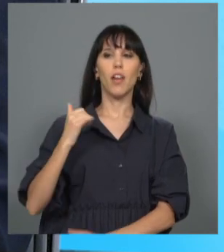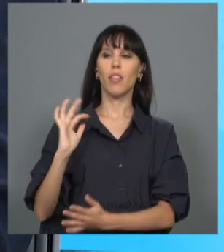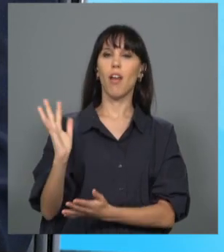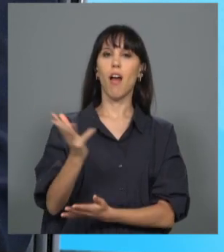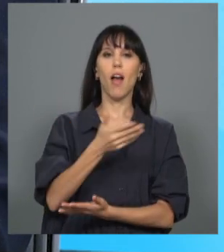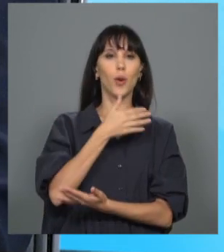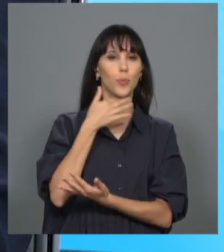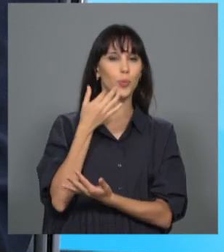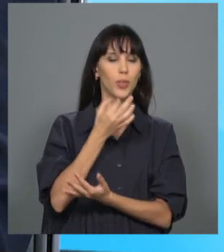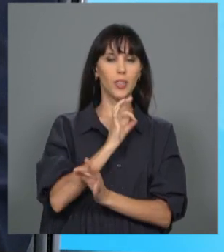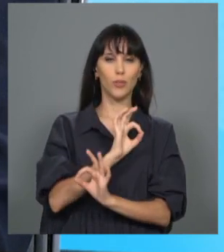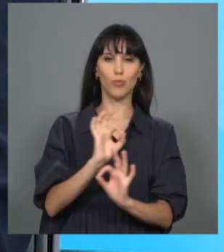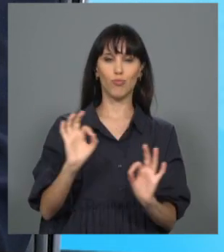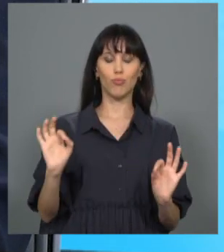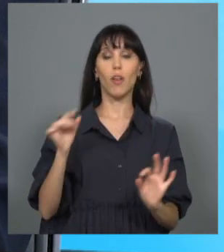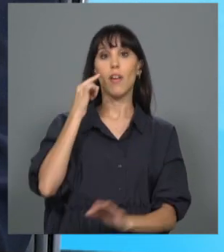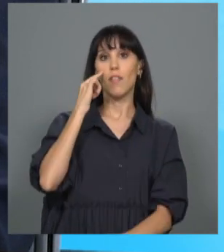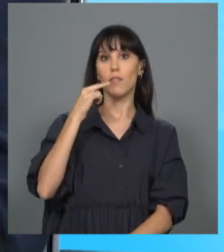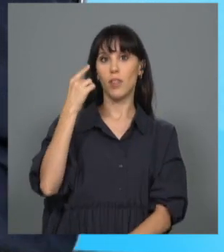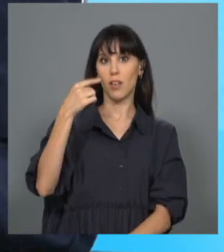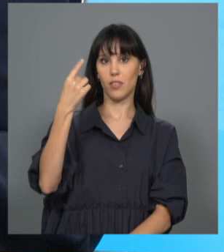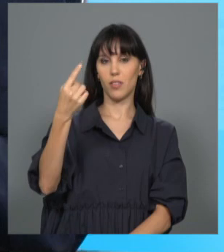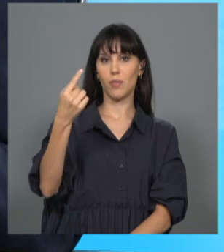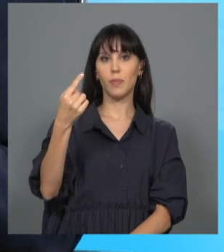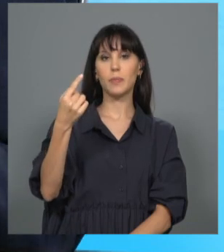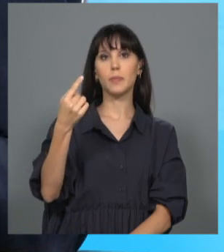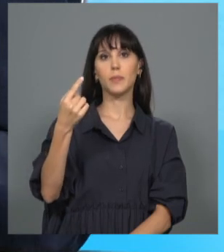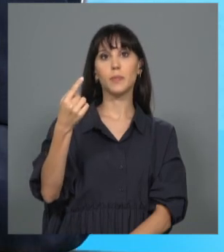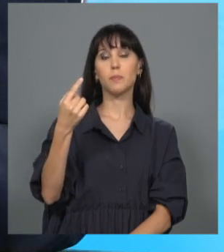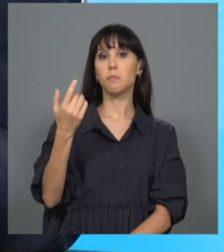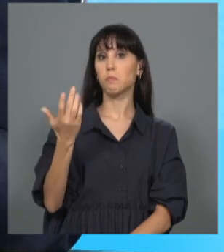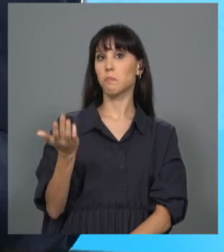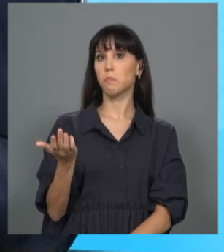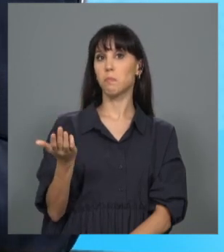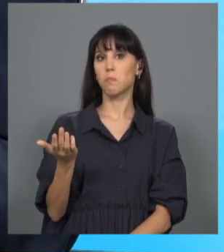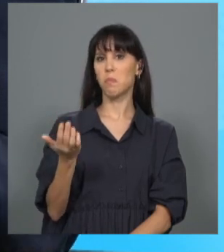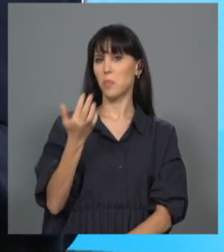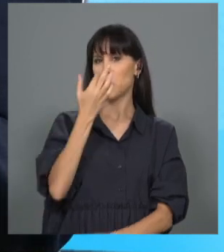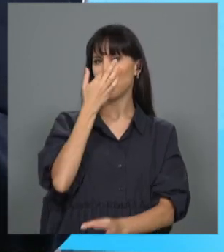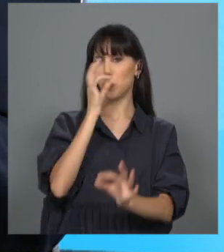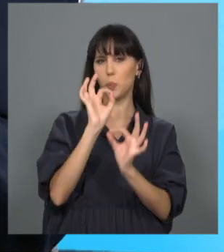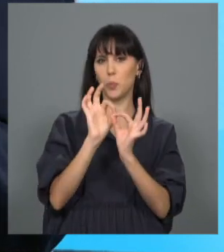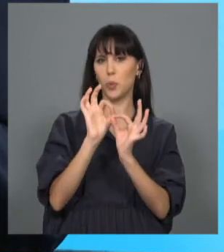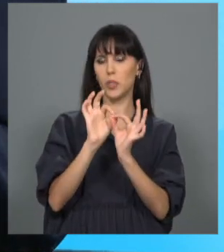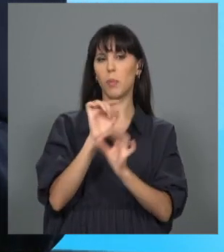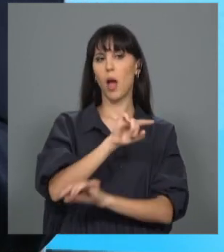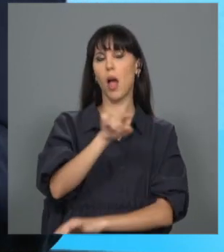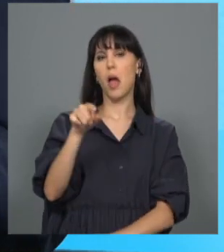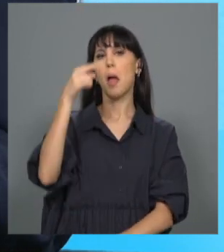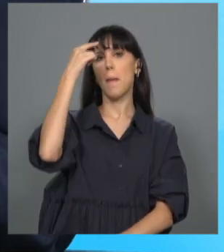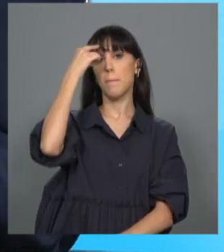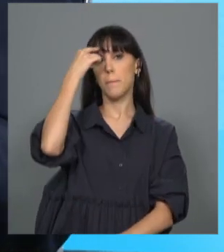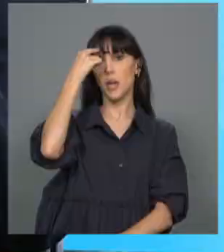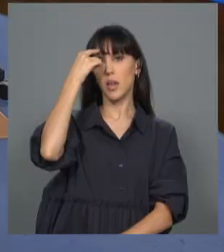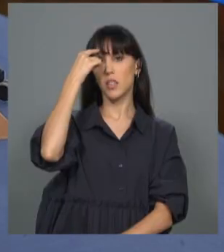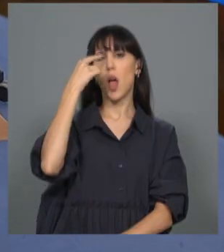agradável. Seria uma viagem que não dura muito tempo, apesar das pessoas poderem